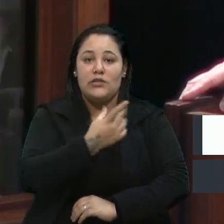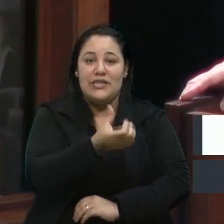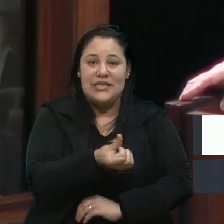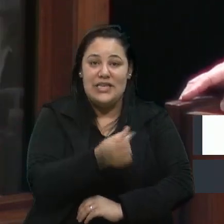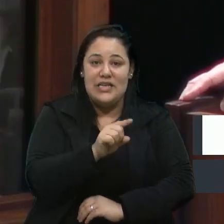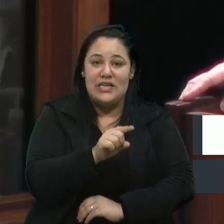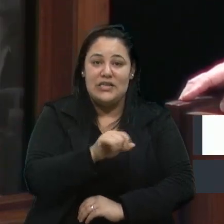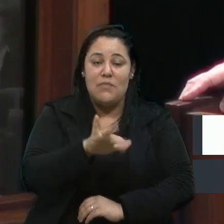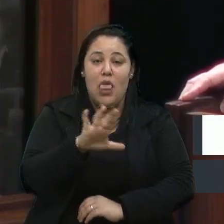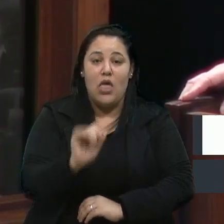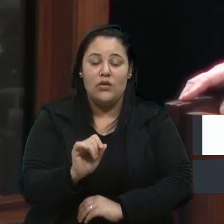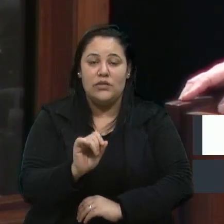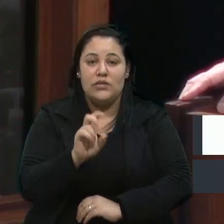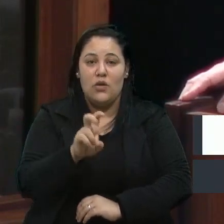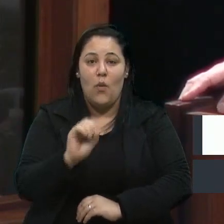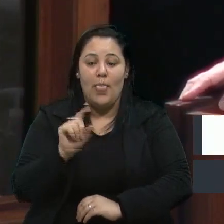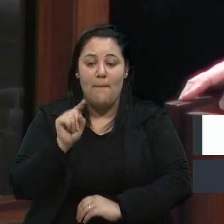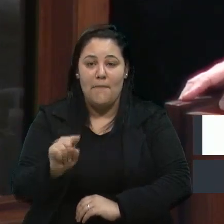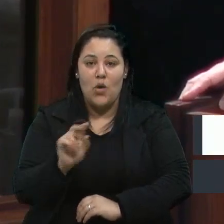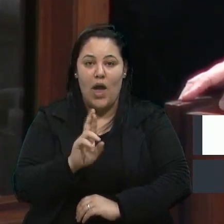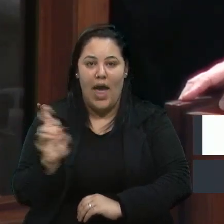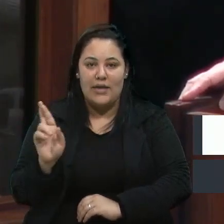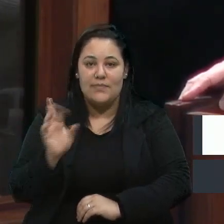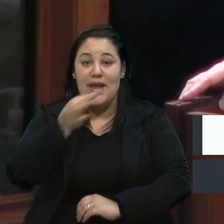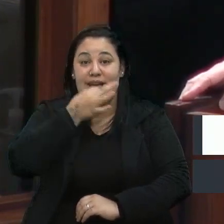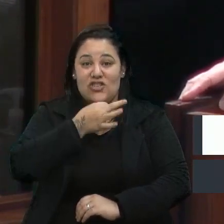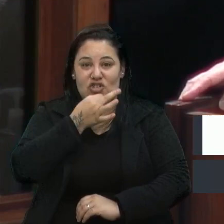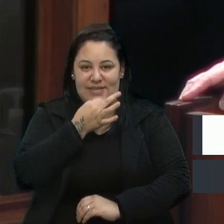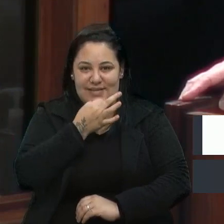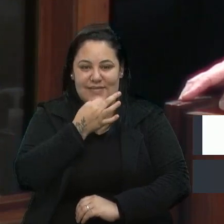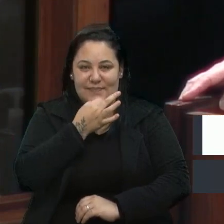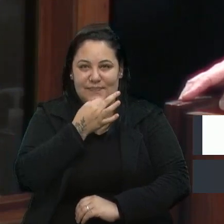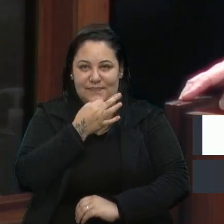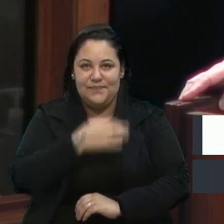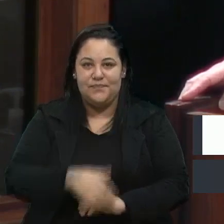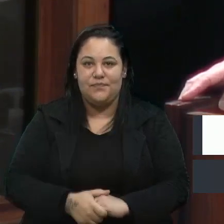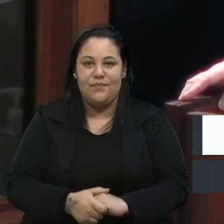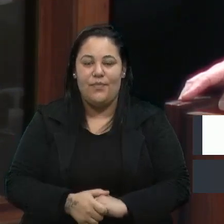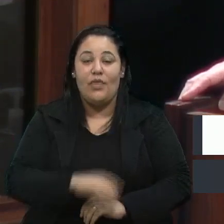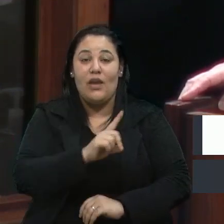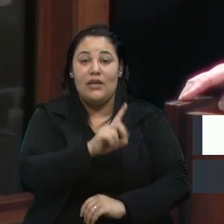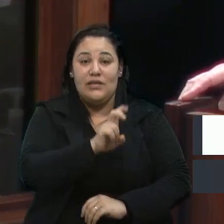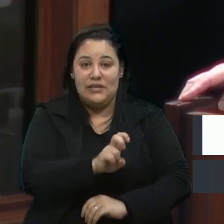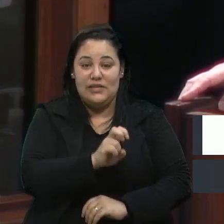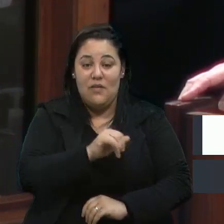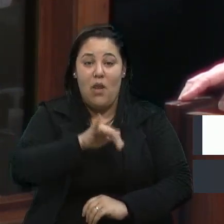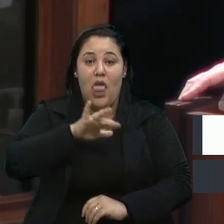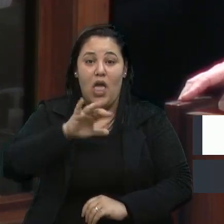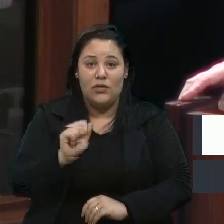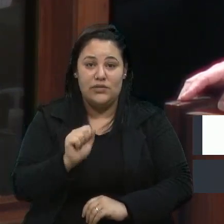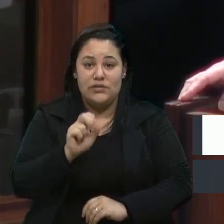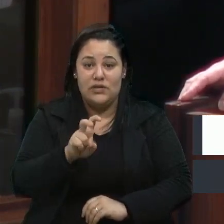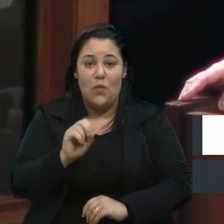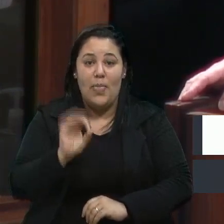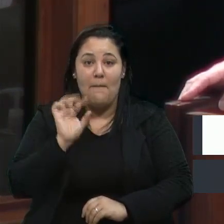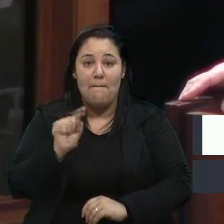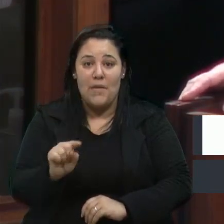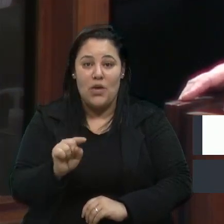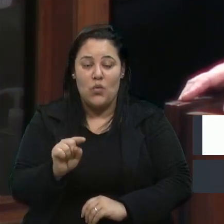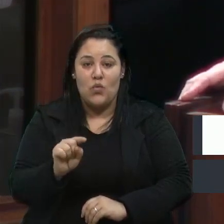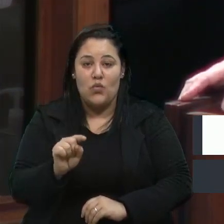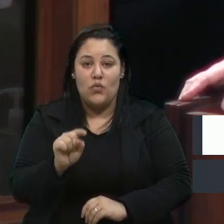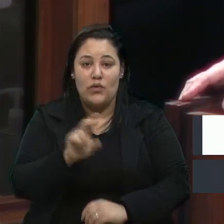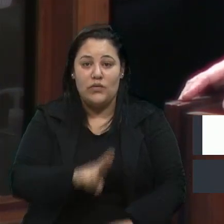mil reais para Caxias do Sul, sendo que 15 milhões e 50 mil reais será aplicado na saúde.